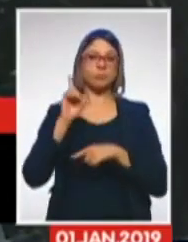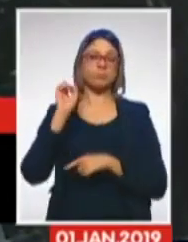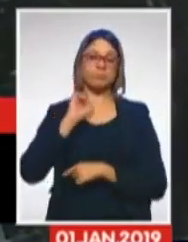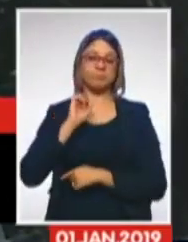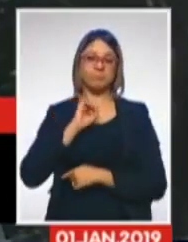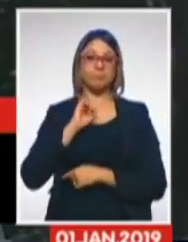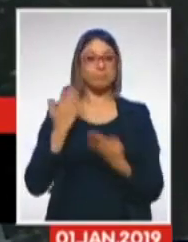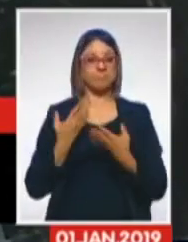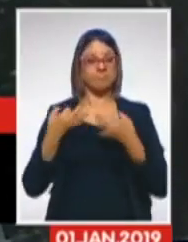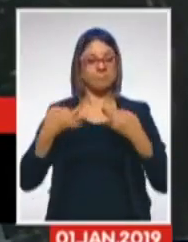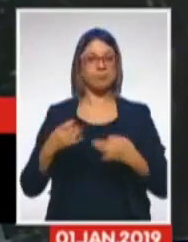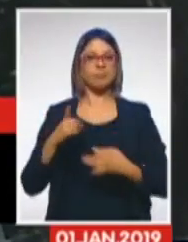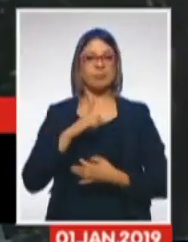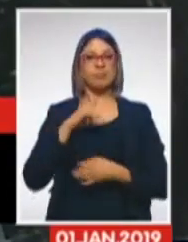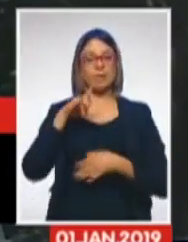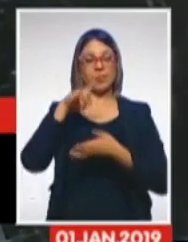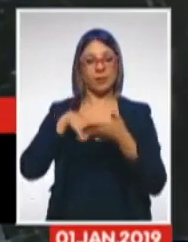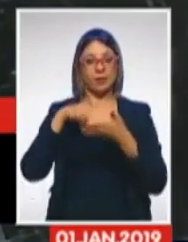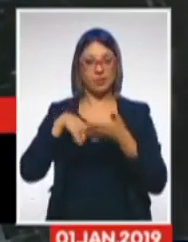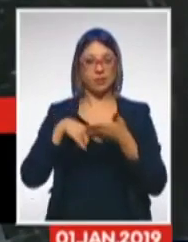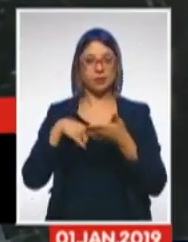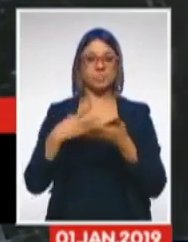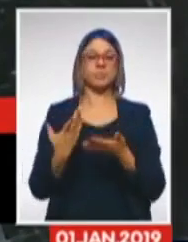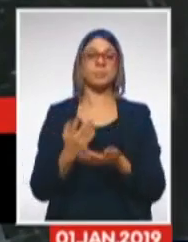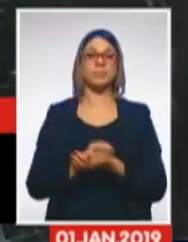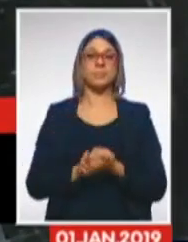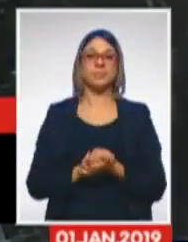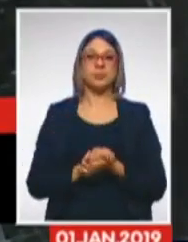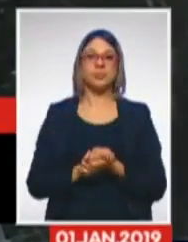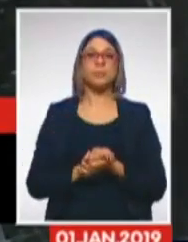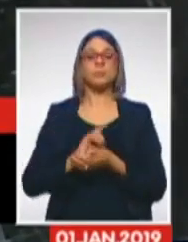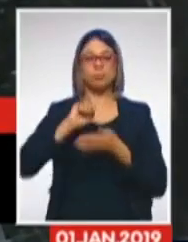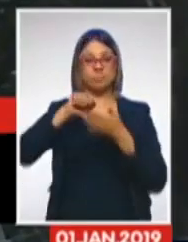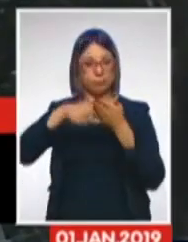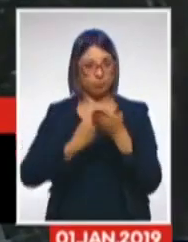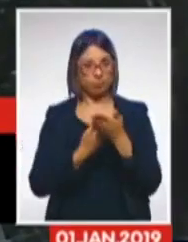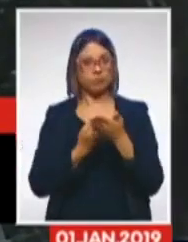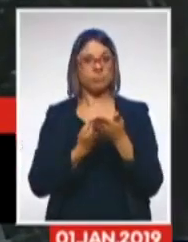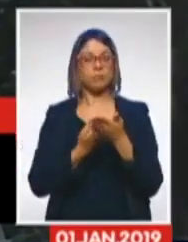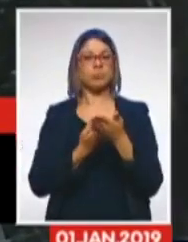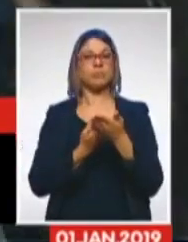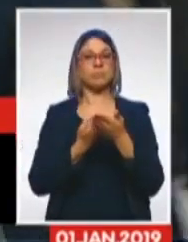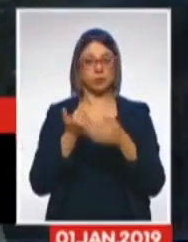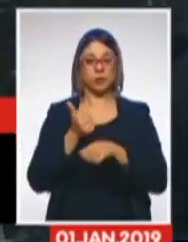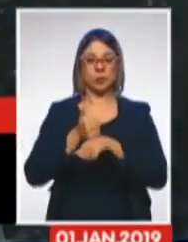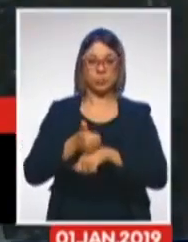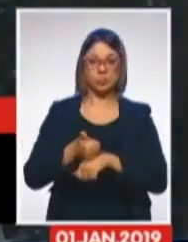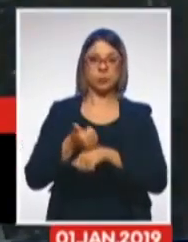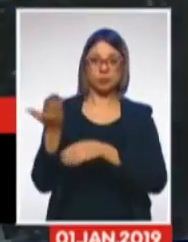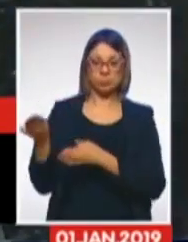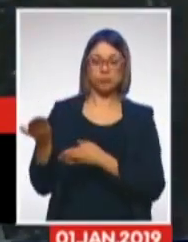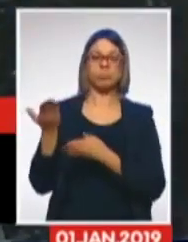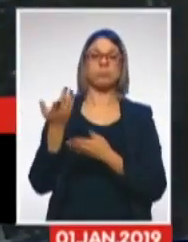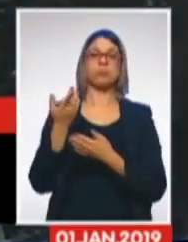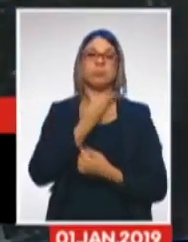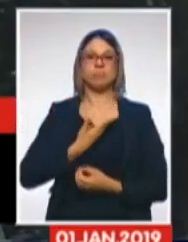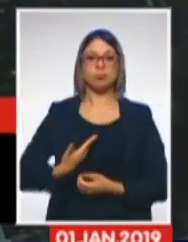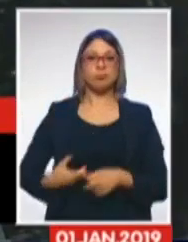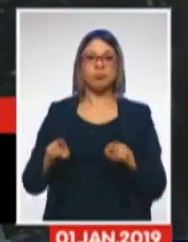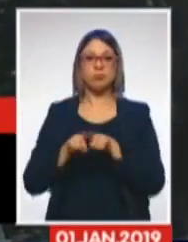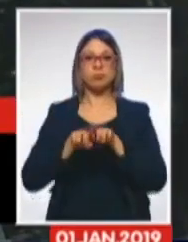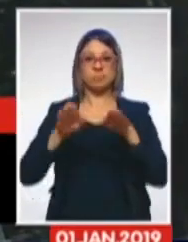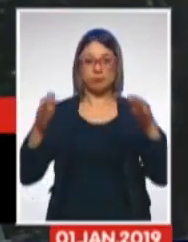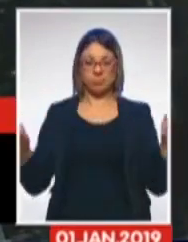constar, lavrou-se esse termo, que vai assinado pelo empossado e pela mesa da Assembleia